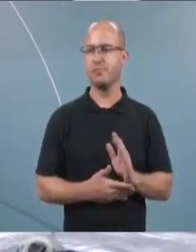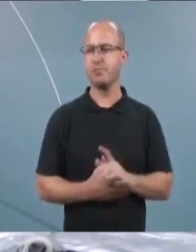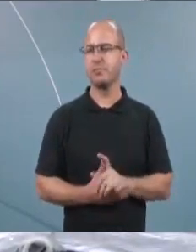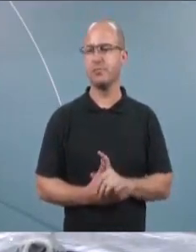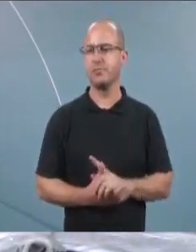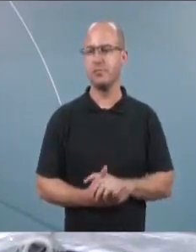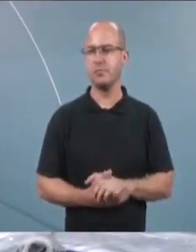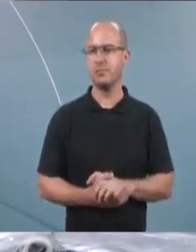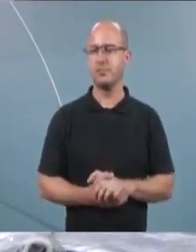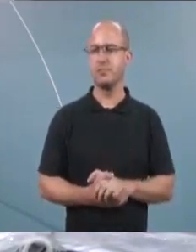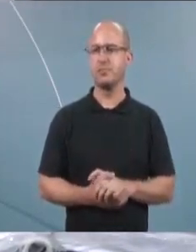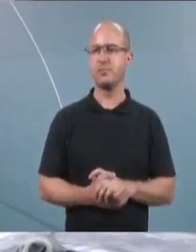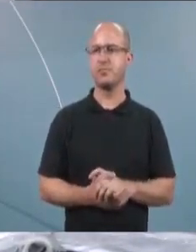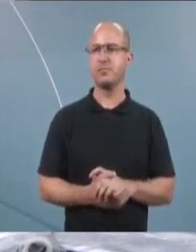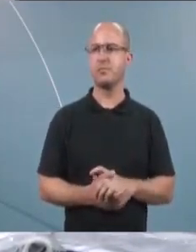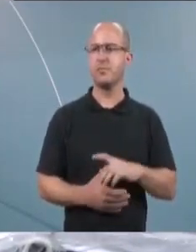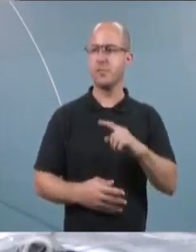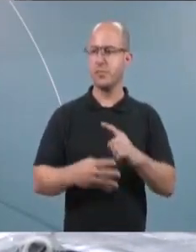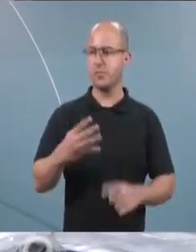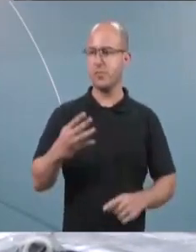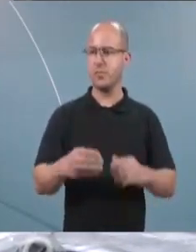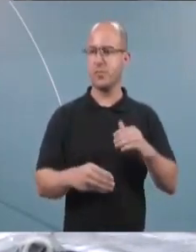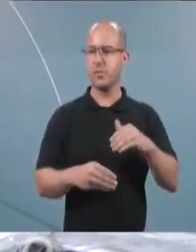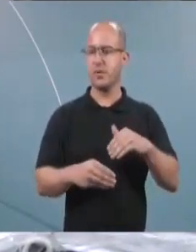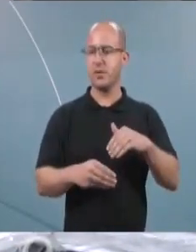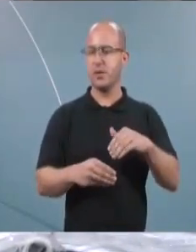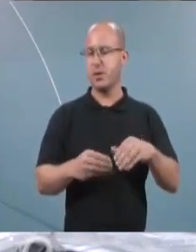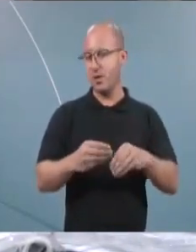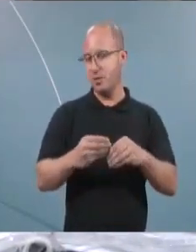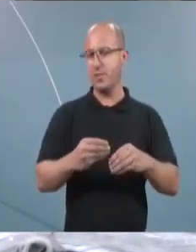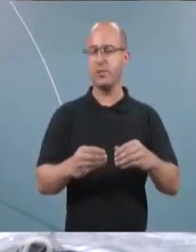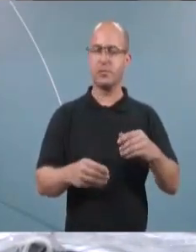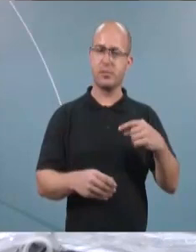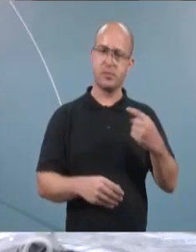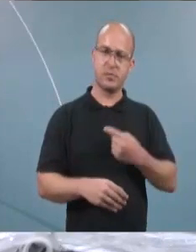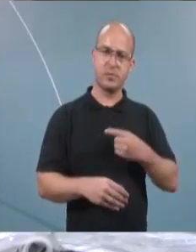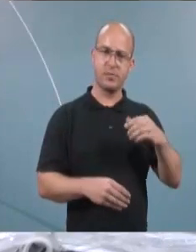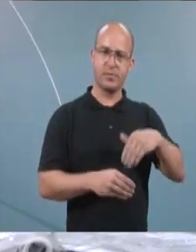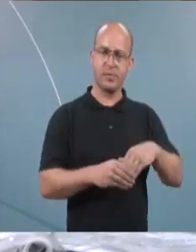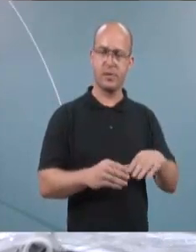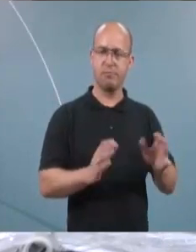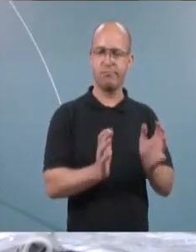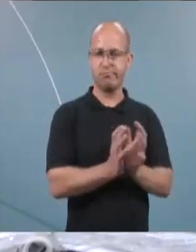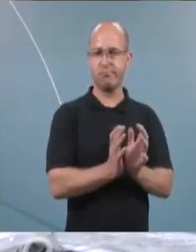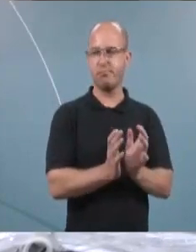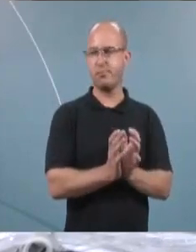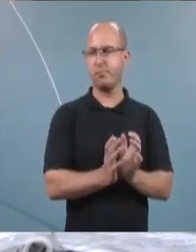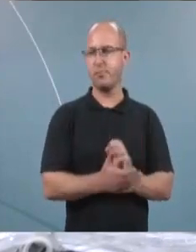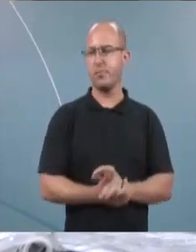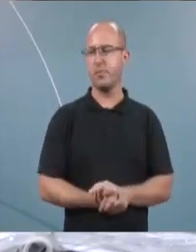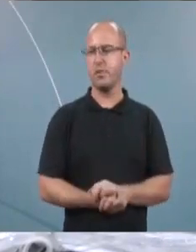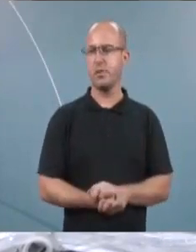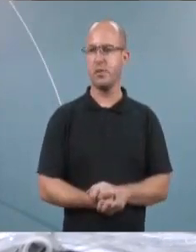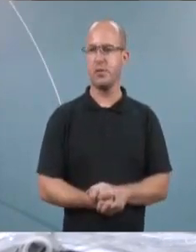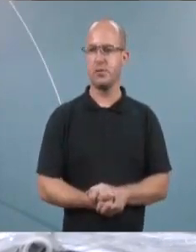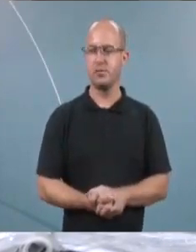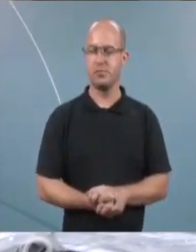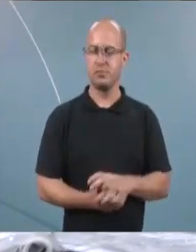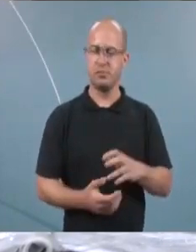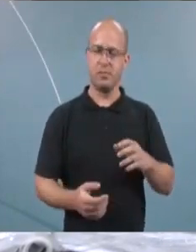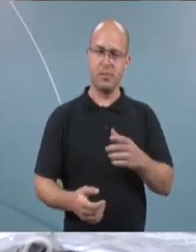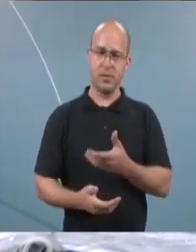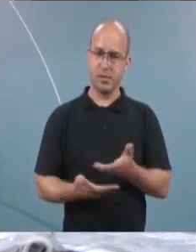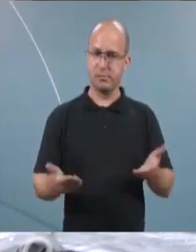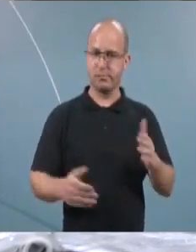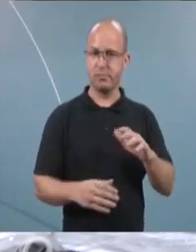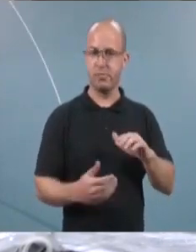aprovado vamos votar tem quatro emendas vamos votar as quatro emendas de texto em bloco aqueles que concordam